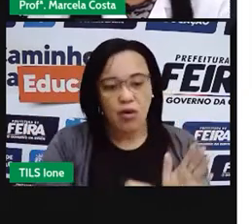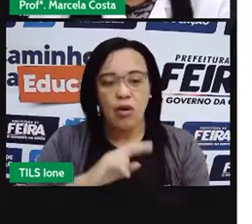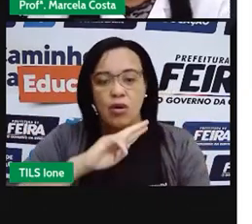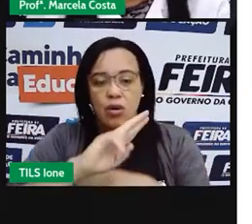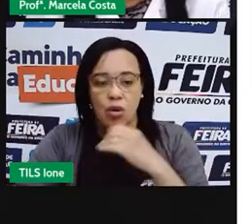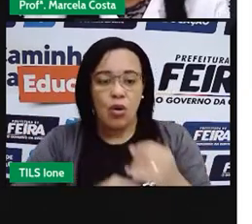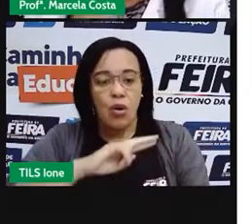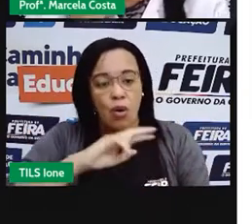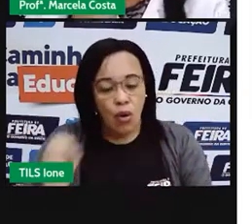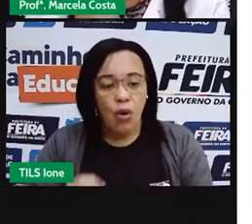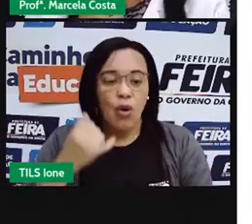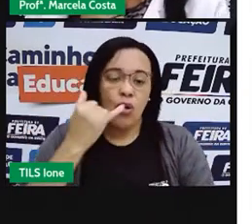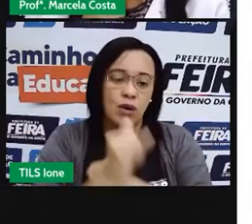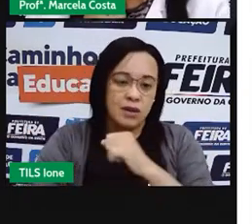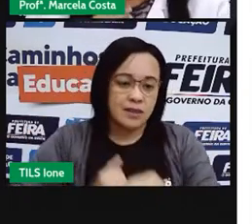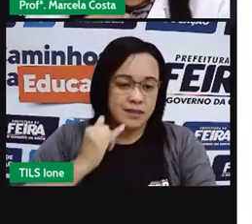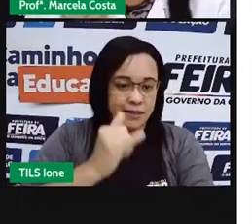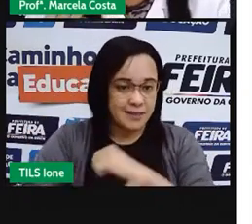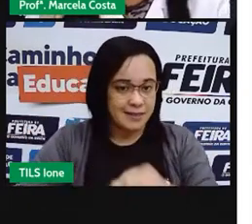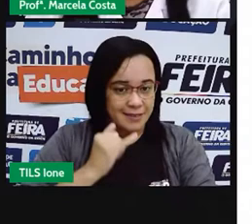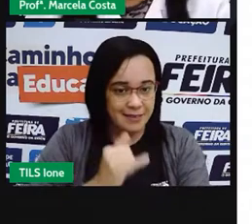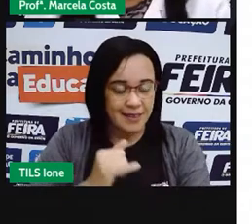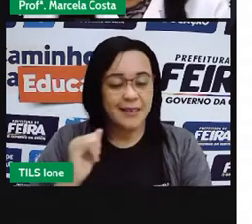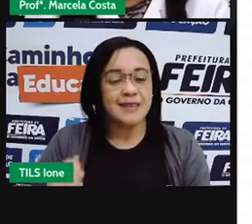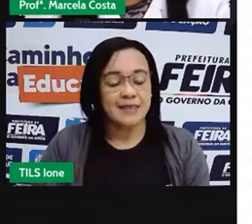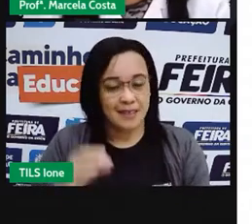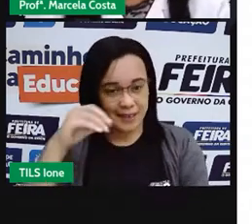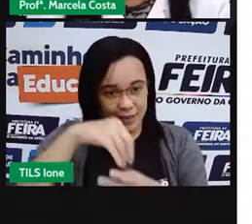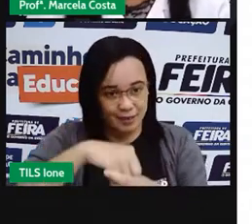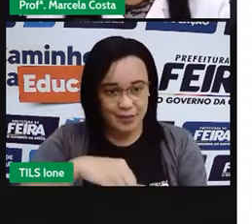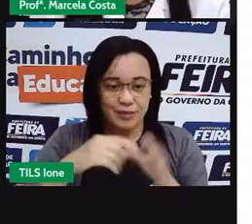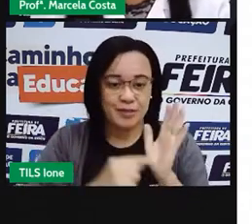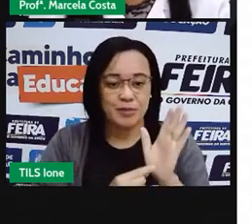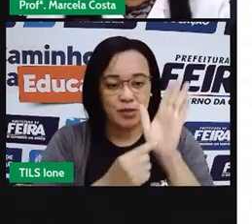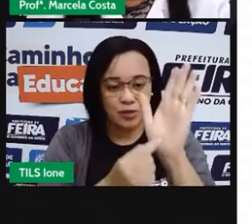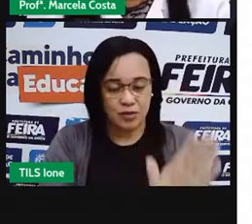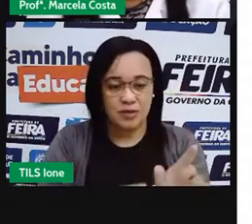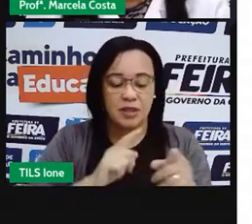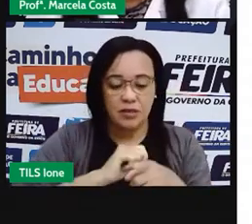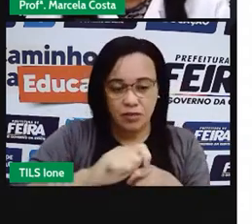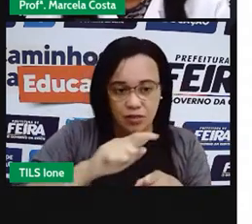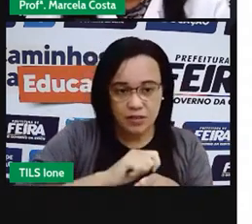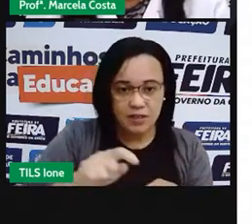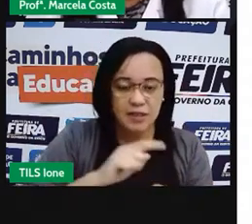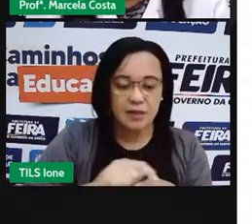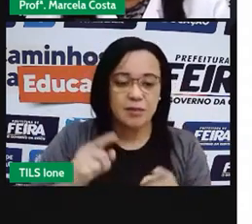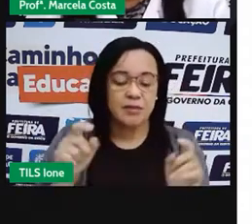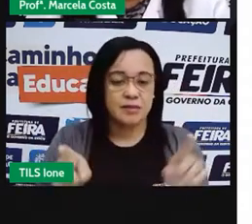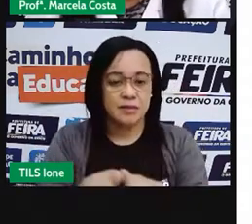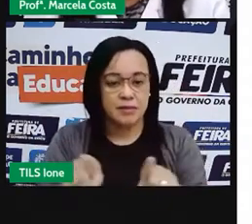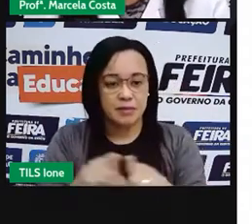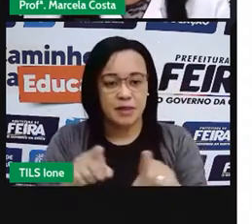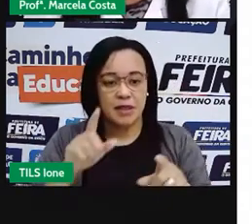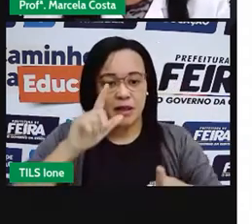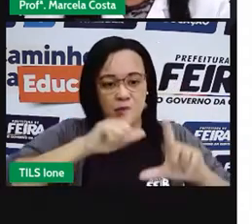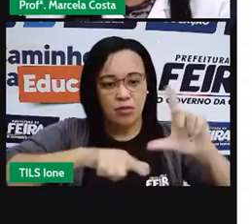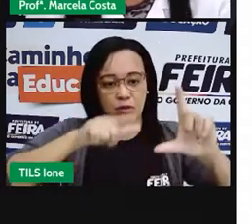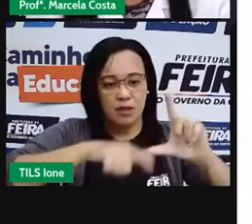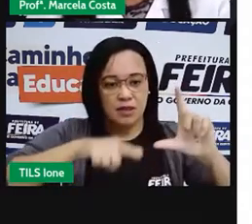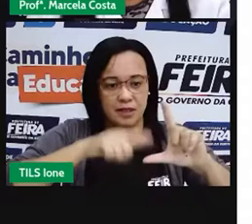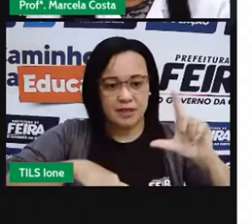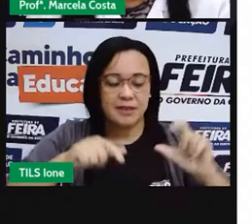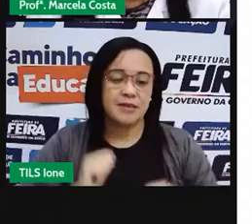vai aprender a identificar os fonemas e a sua representação por letra,